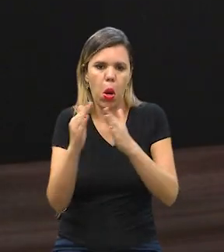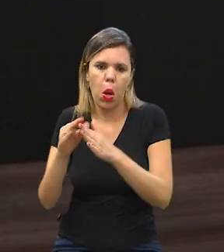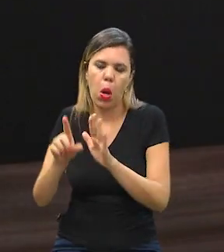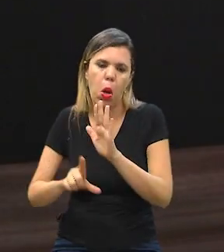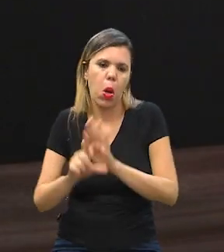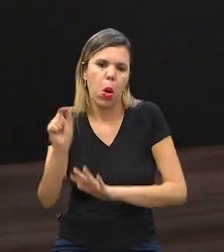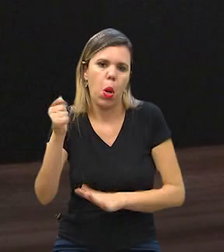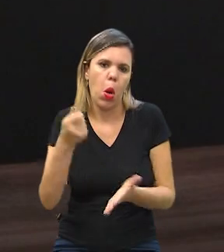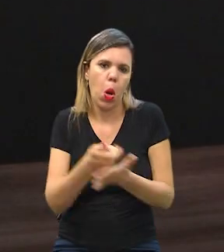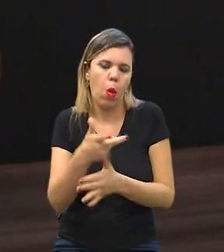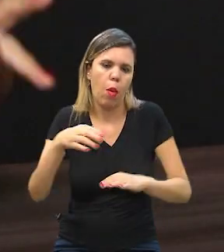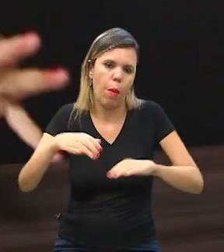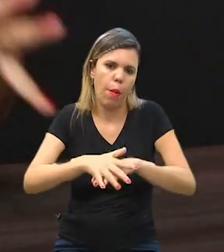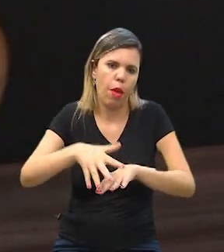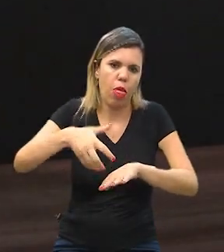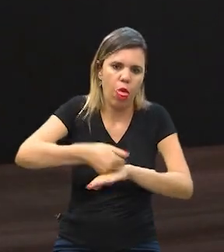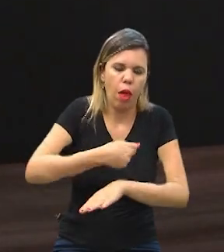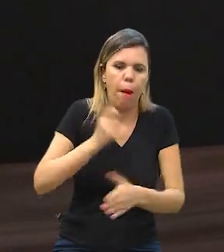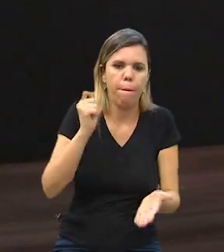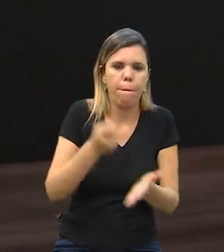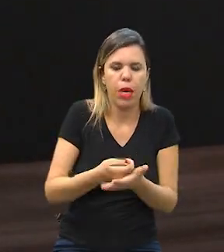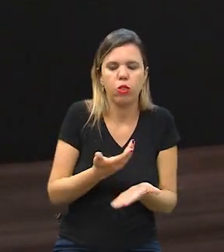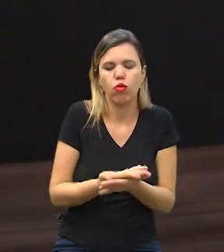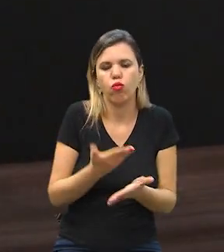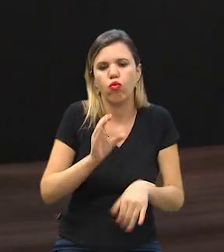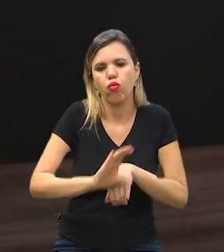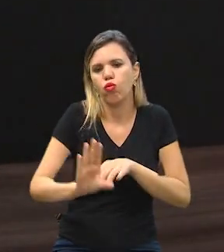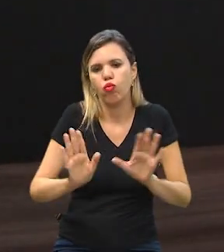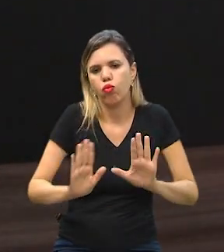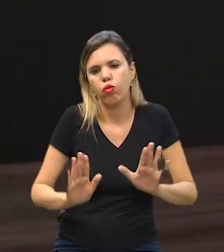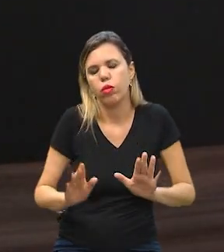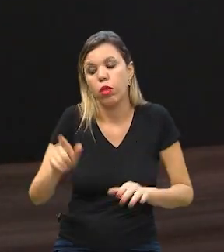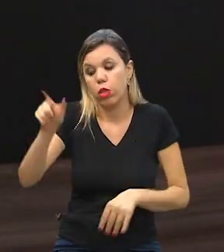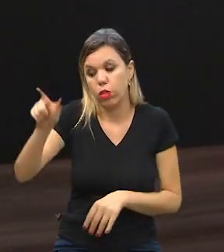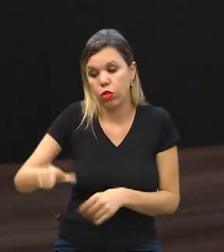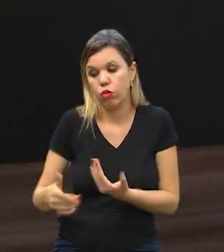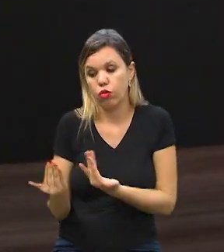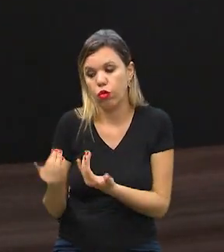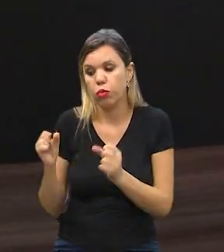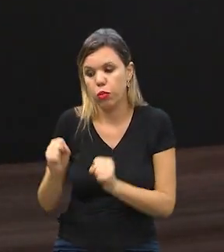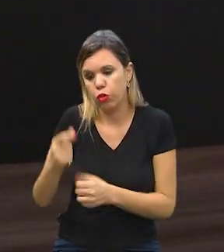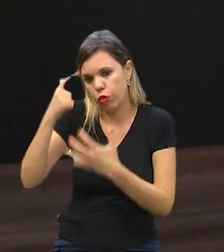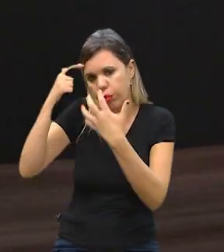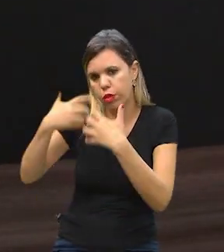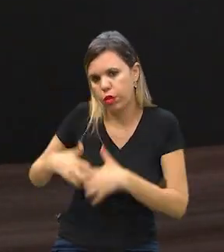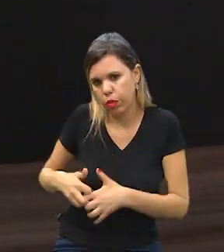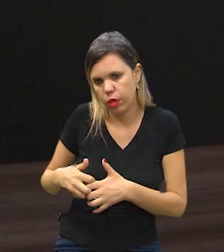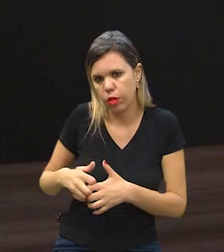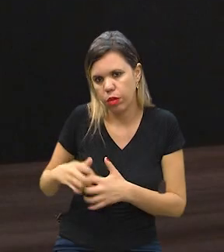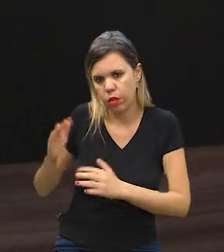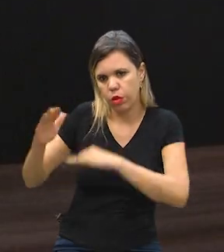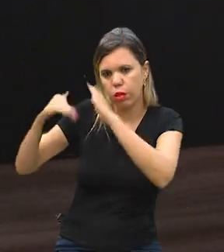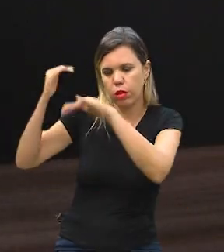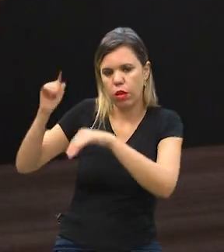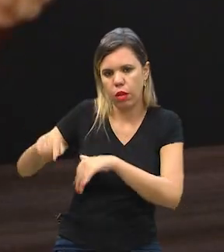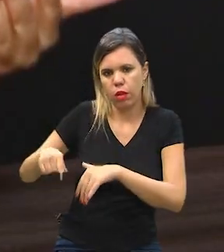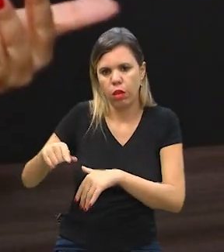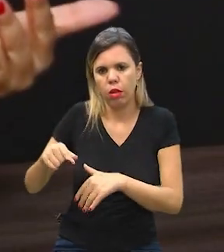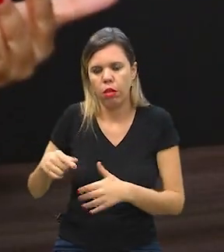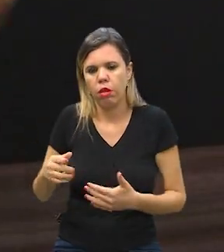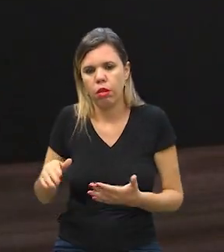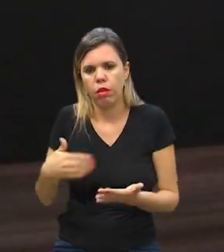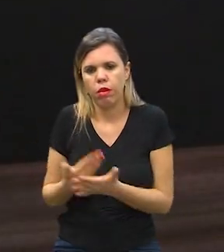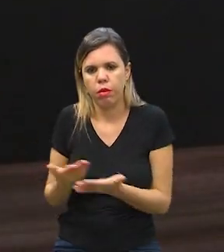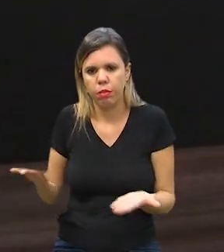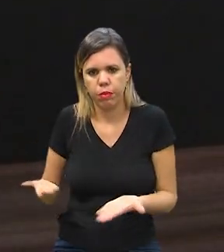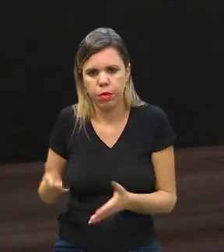qualquer coisa só para ajudar em casa, ou para comprar meu tênis, ou para pagar meu estudo, mas que ele pode pensar